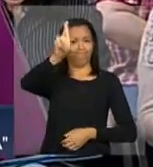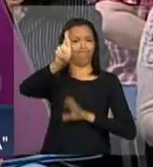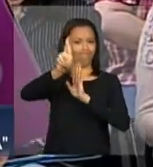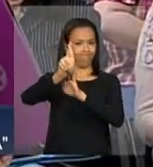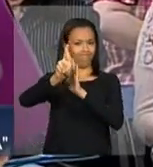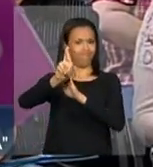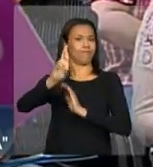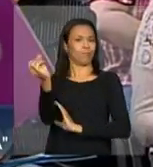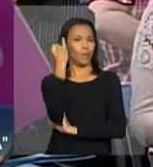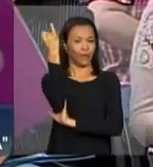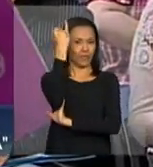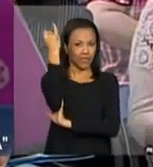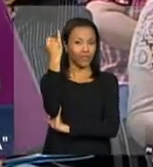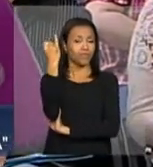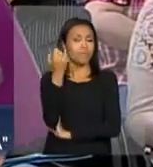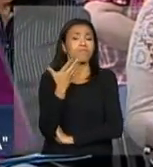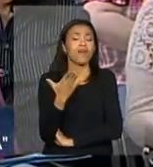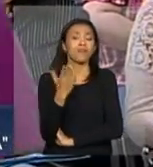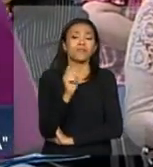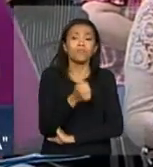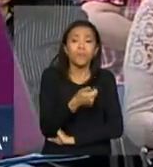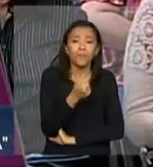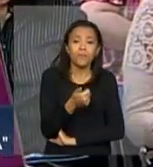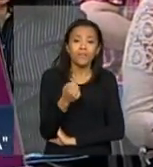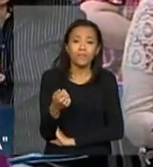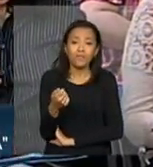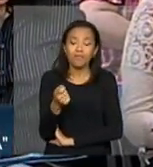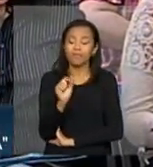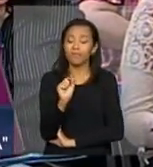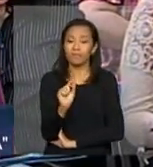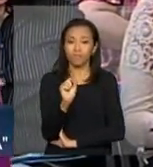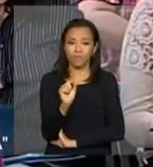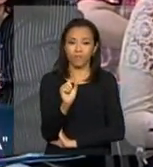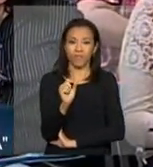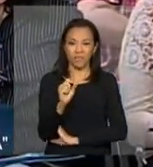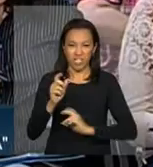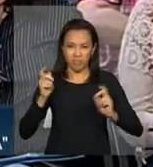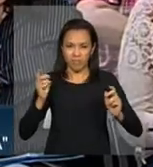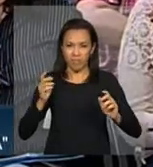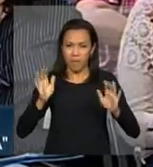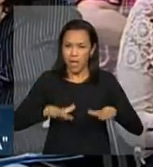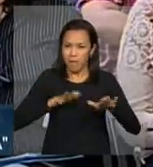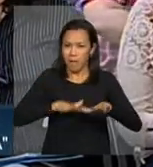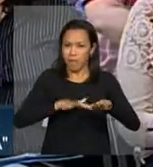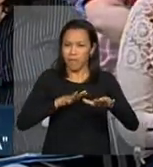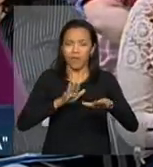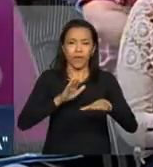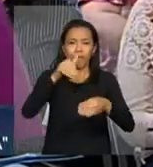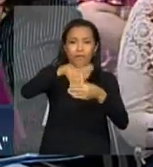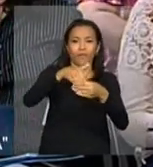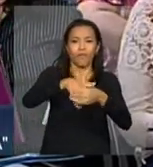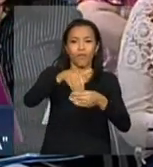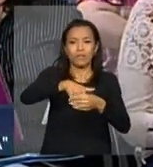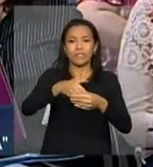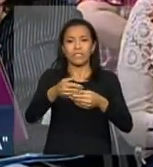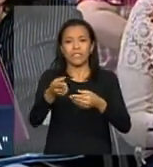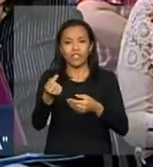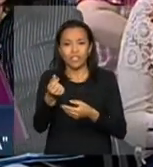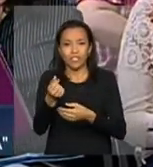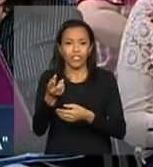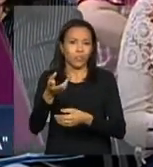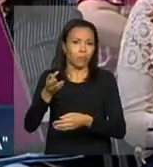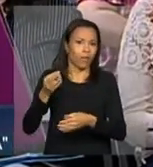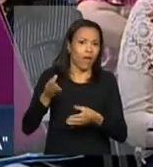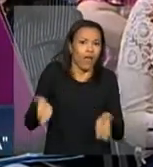significativa, ainda ganhamos também muito pouquinho para bancar uma campanha. A gente sabe que financiamento de campanha é